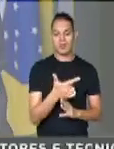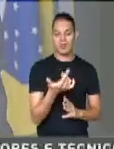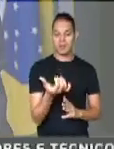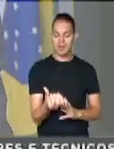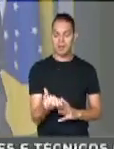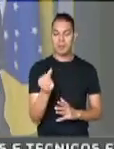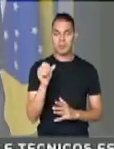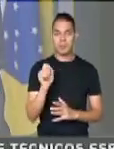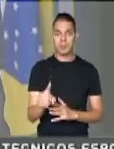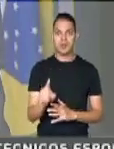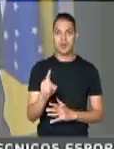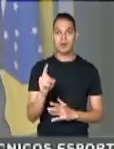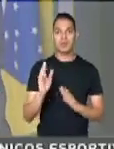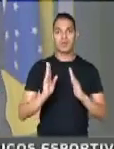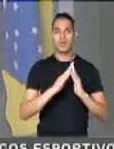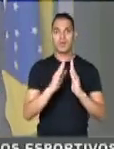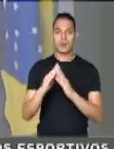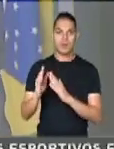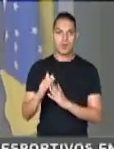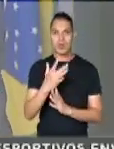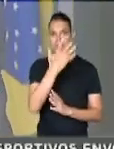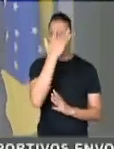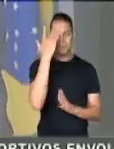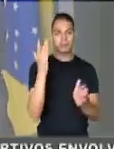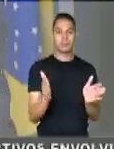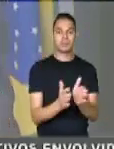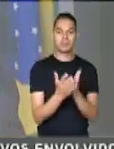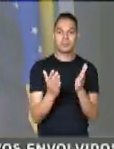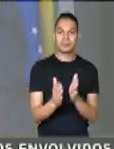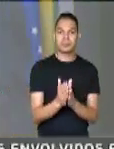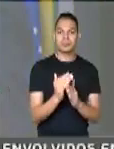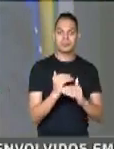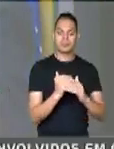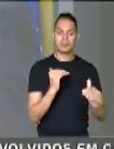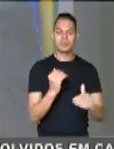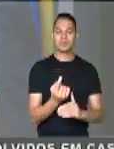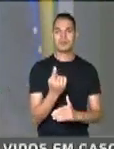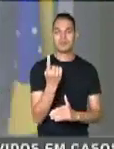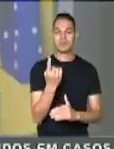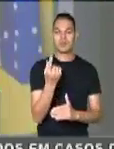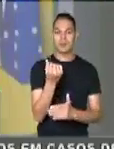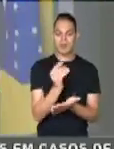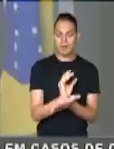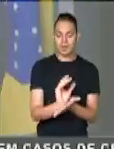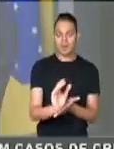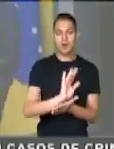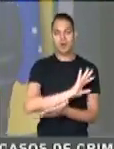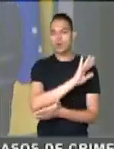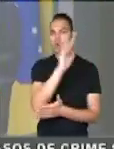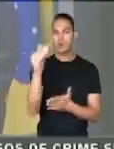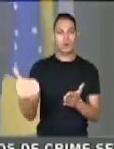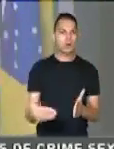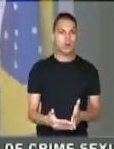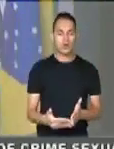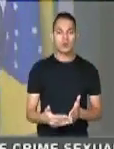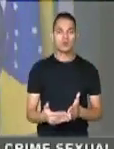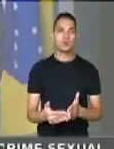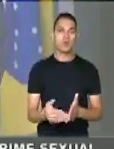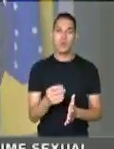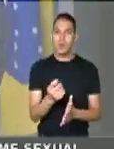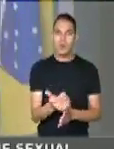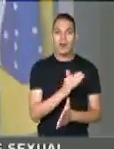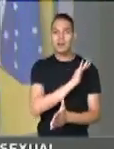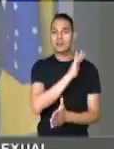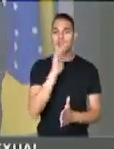as pessoas mais carentes da faixa 1. Esses recursos, diga-se de passagem, todos eles,